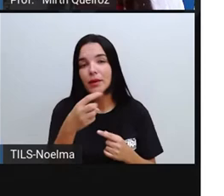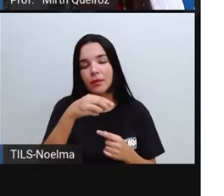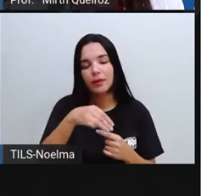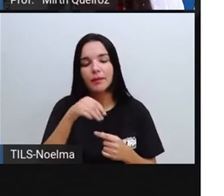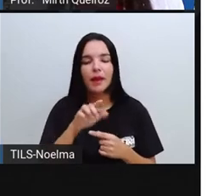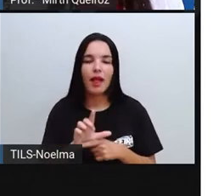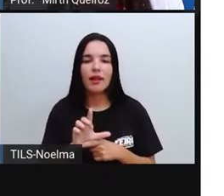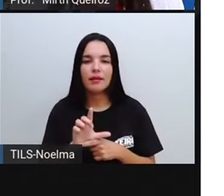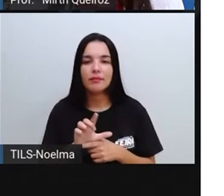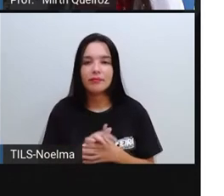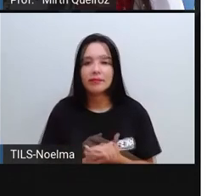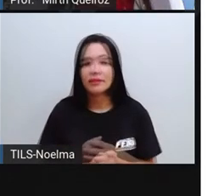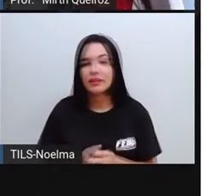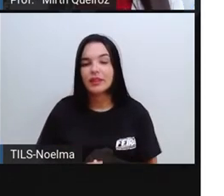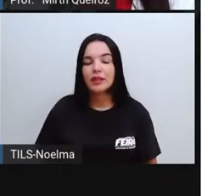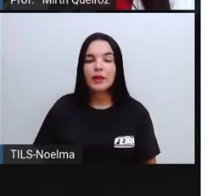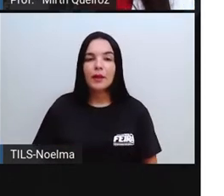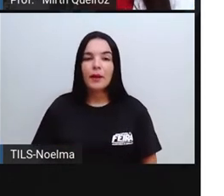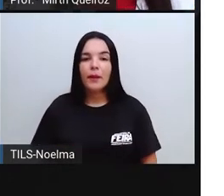1.000 ml.